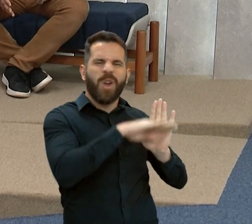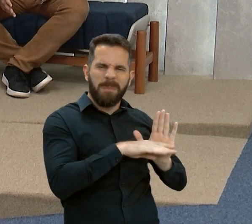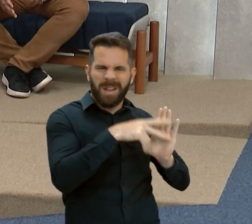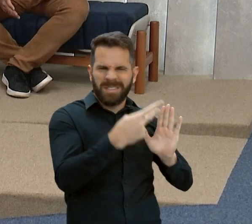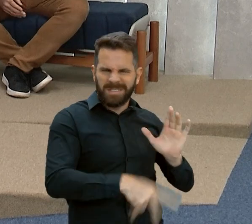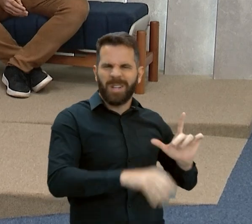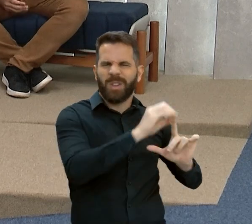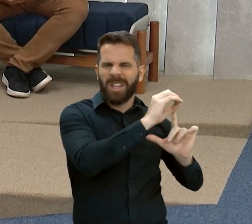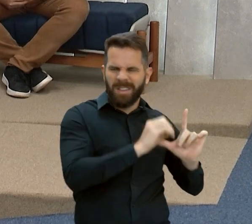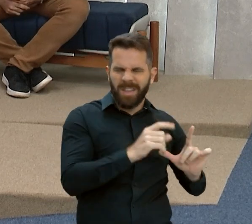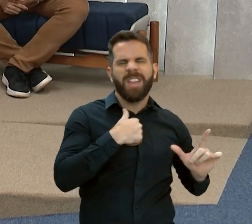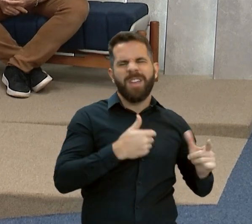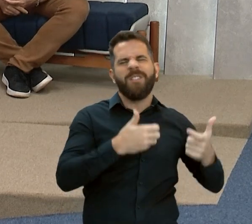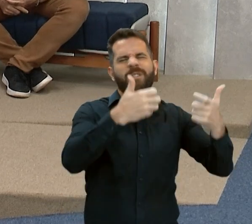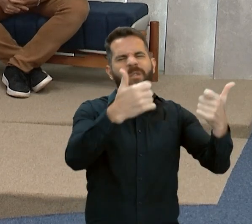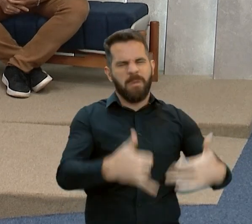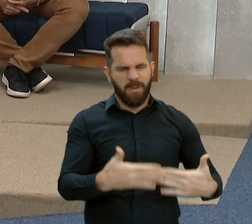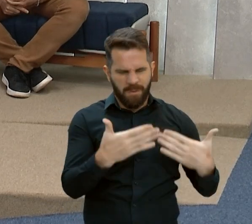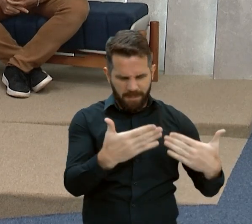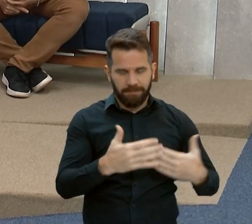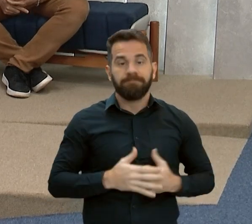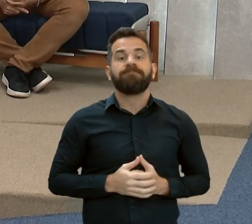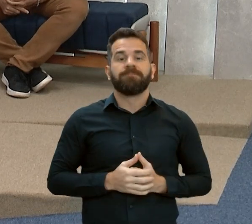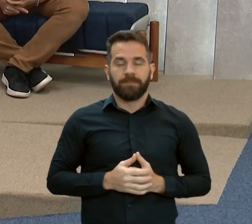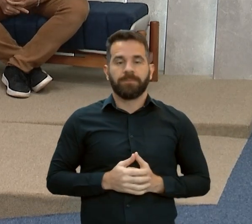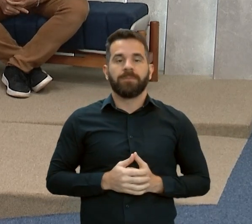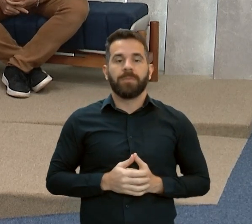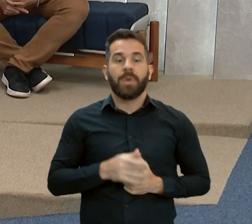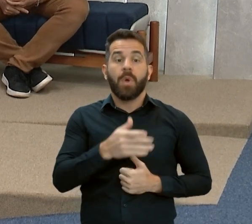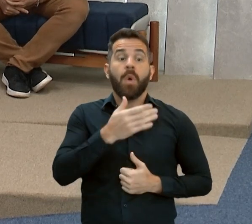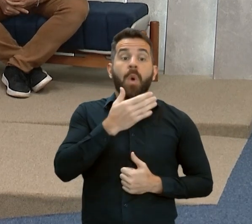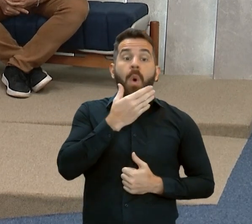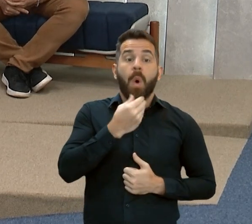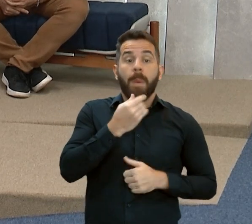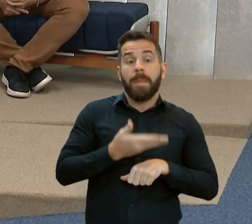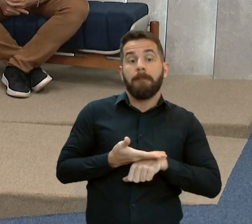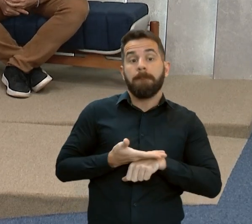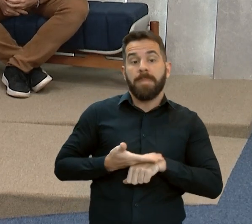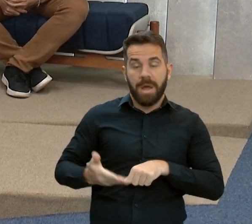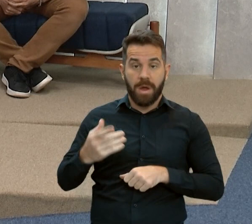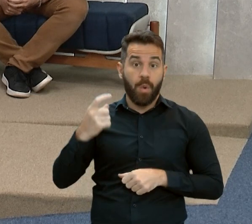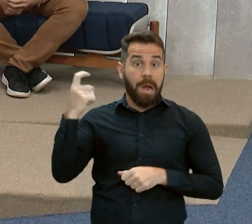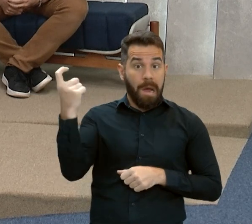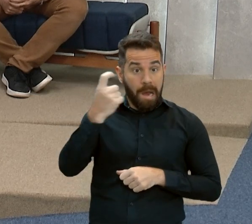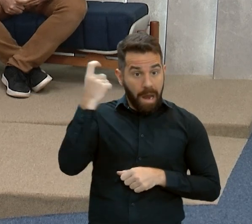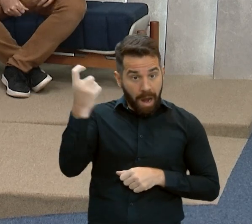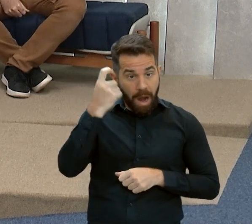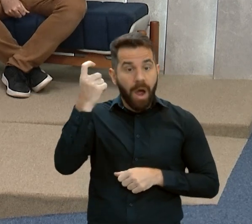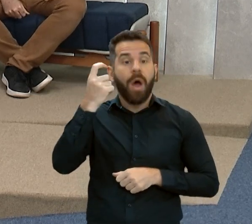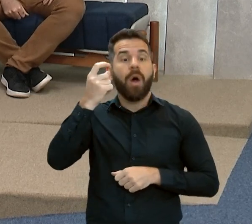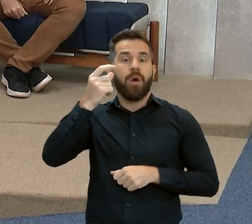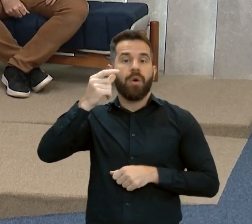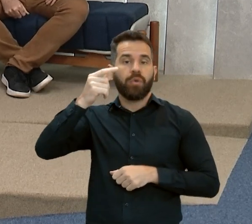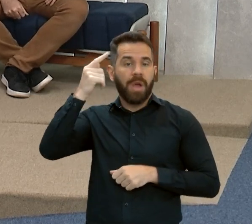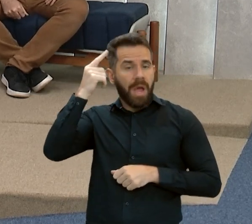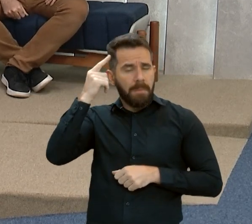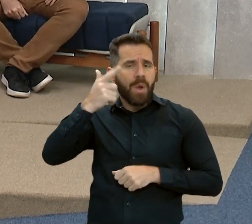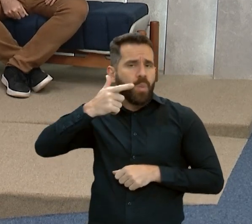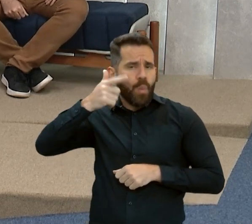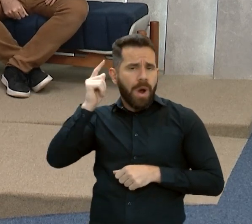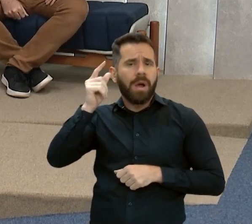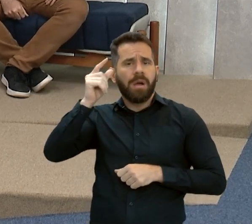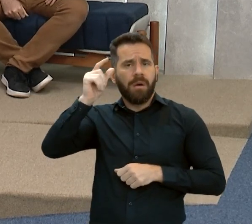daqui a pouquinho. Ele se descreve como um homem branco, alto, com cabelos lisos e repicados. Sejam muito